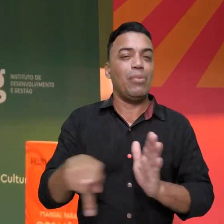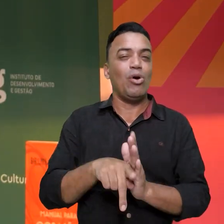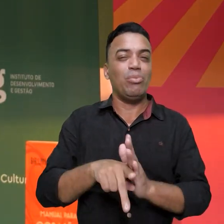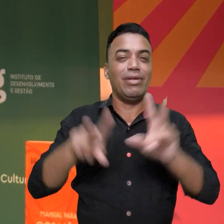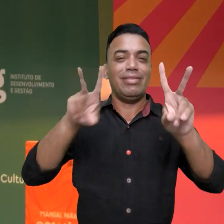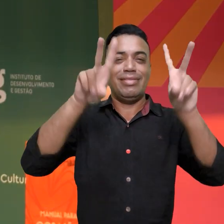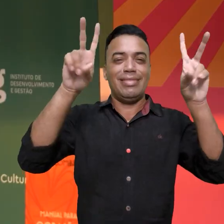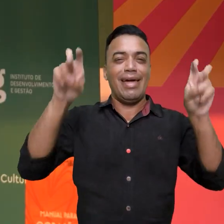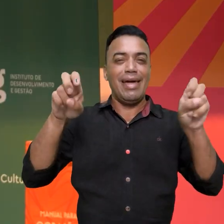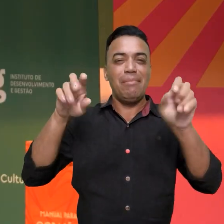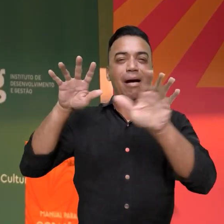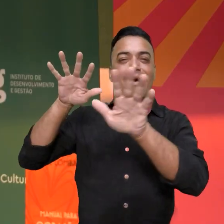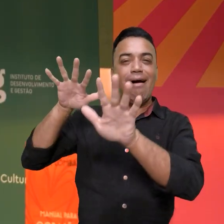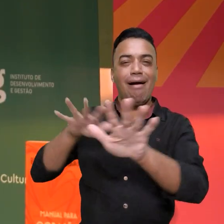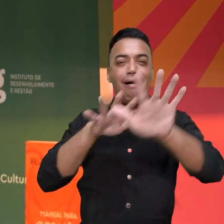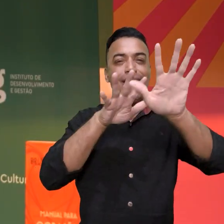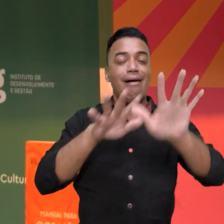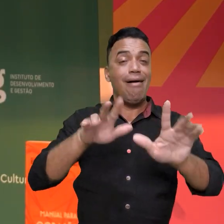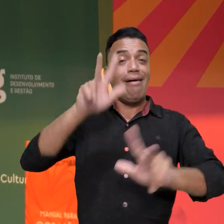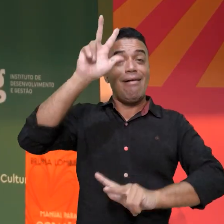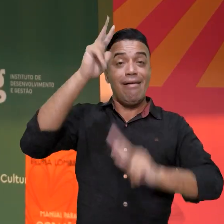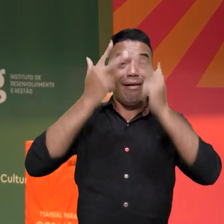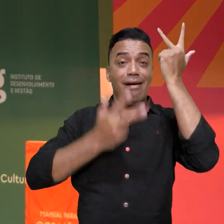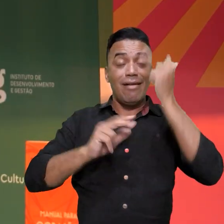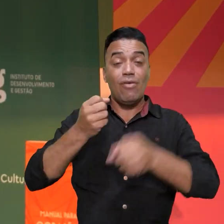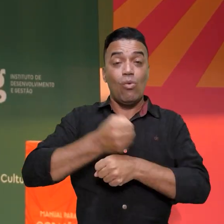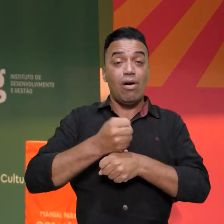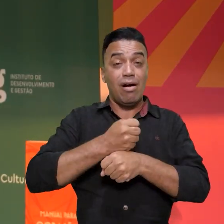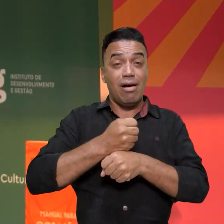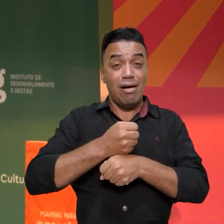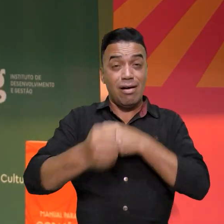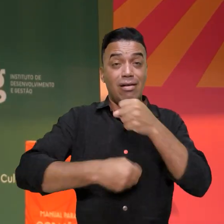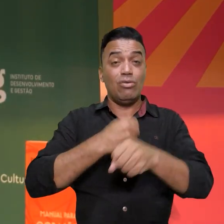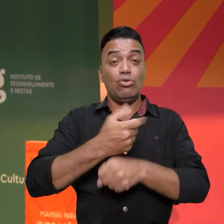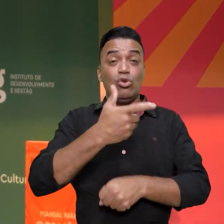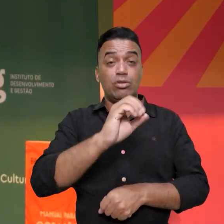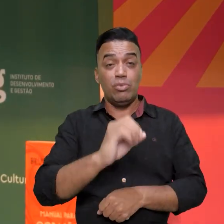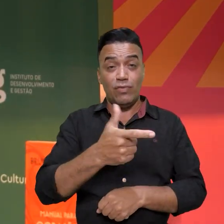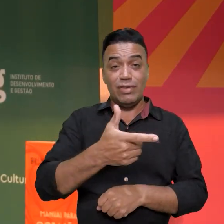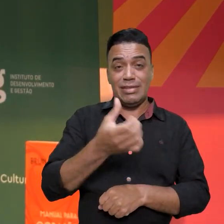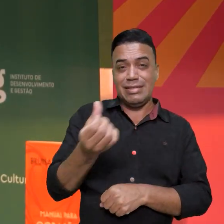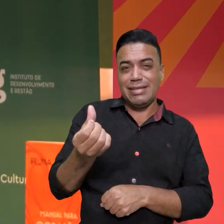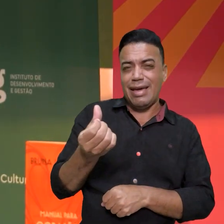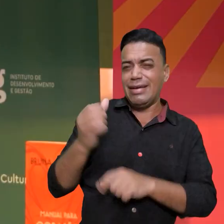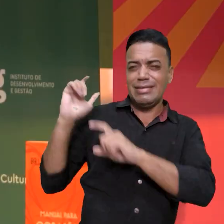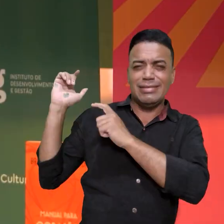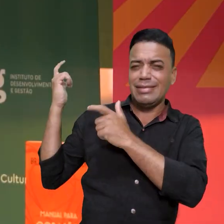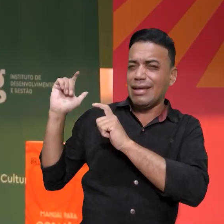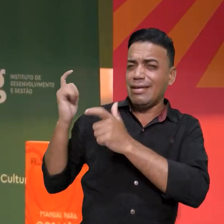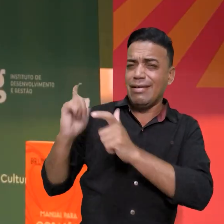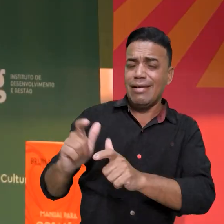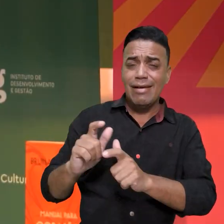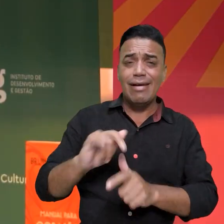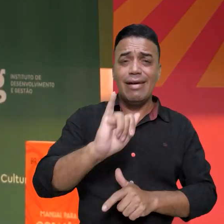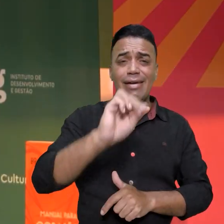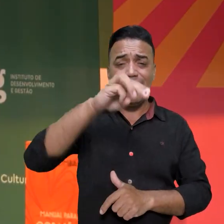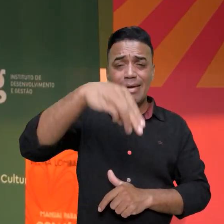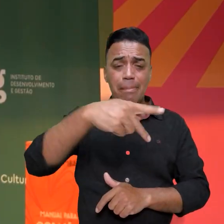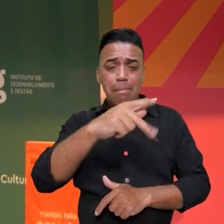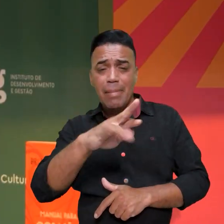Império Serrano no Carnaval de 2026. Tradicionalíssimo, importantíssimo, fundamental Império